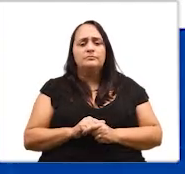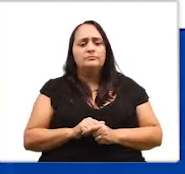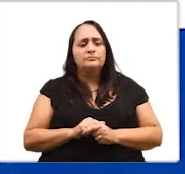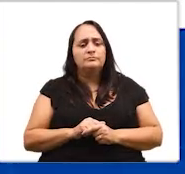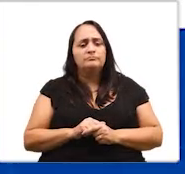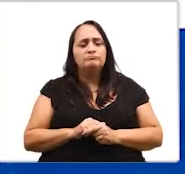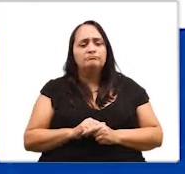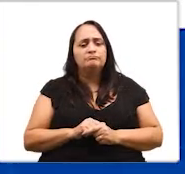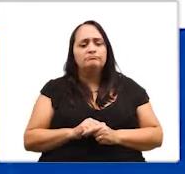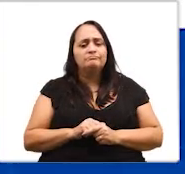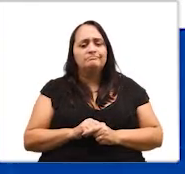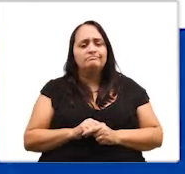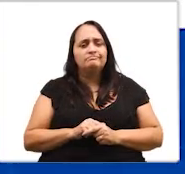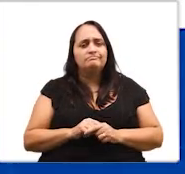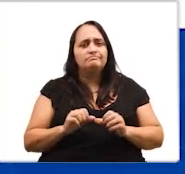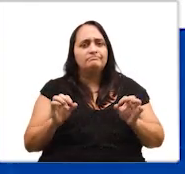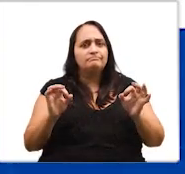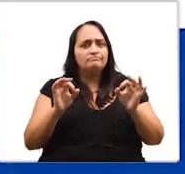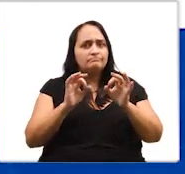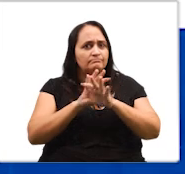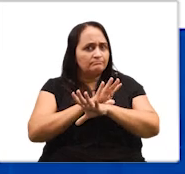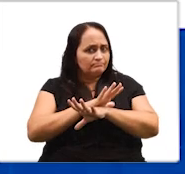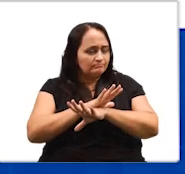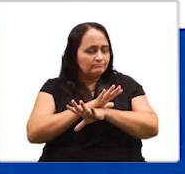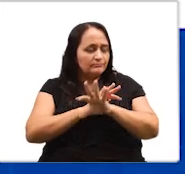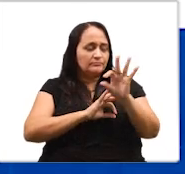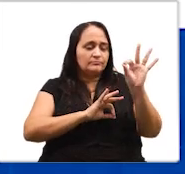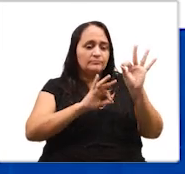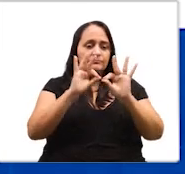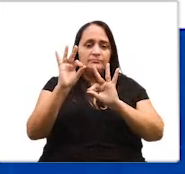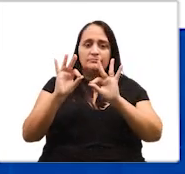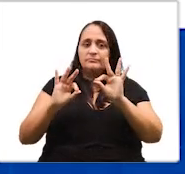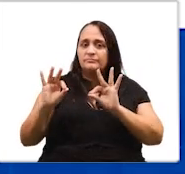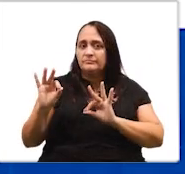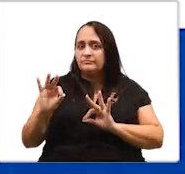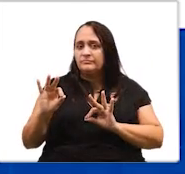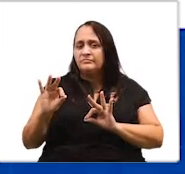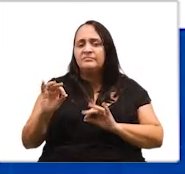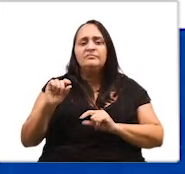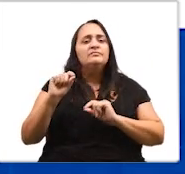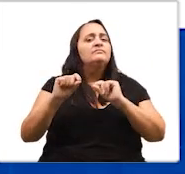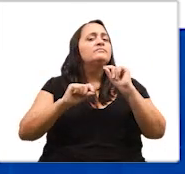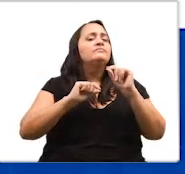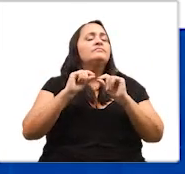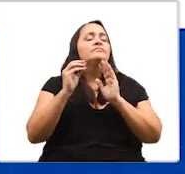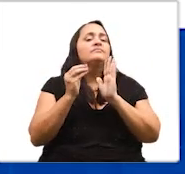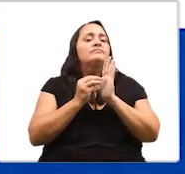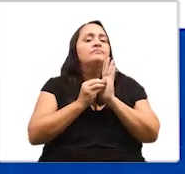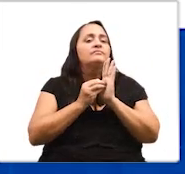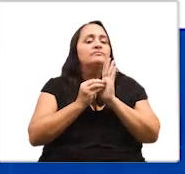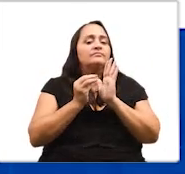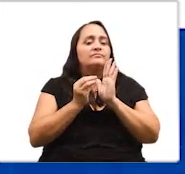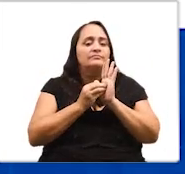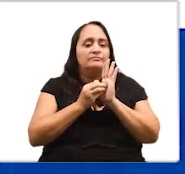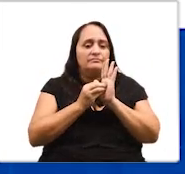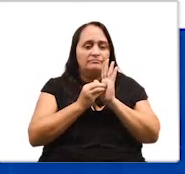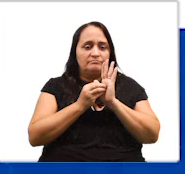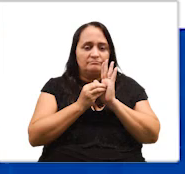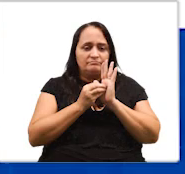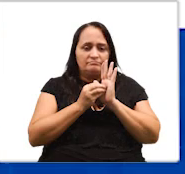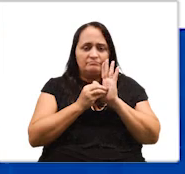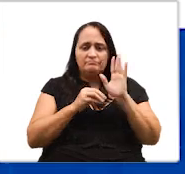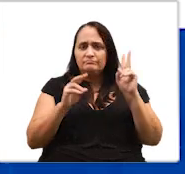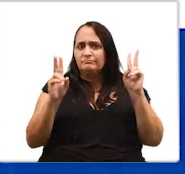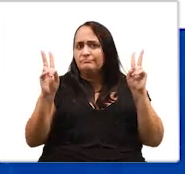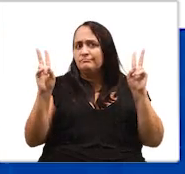a receita pronta, organizada. O que é que falta? O título.